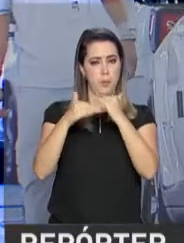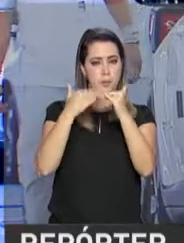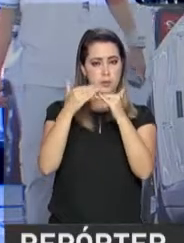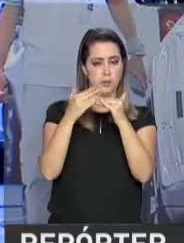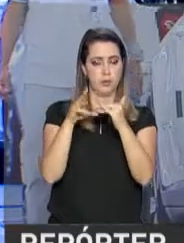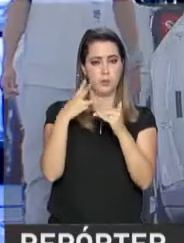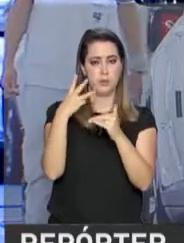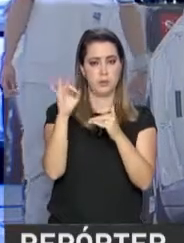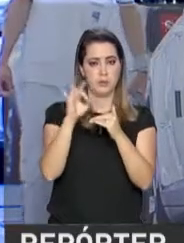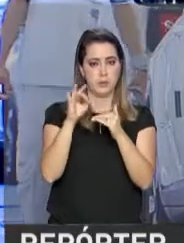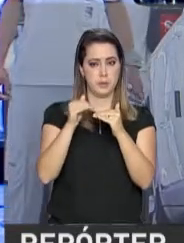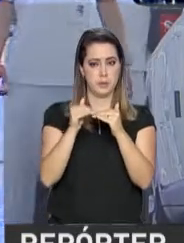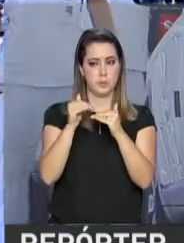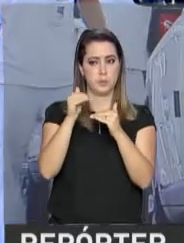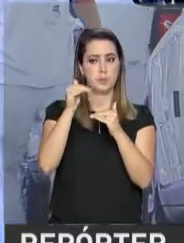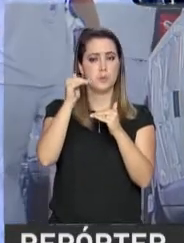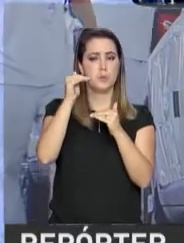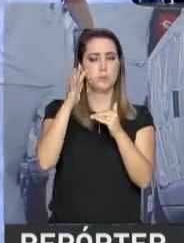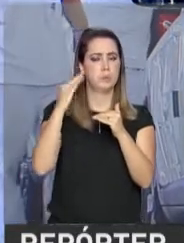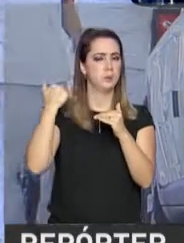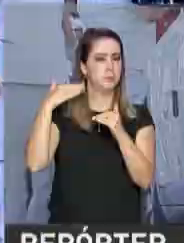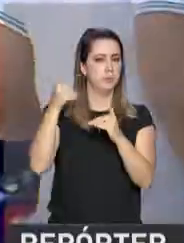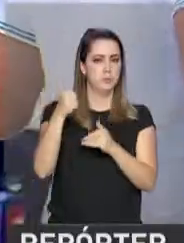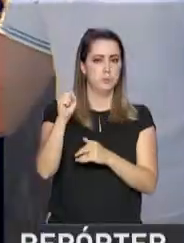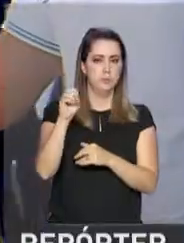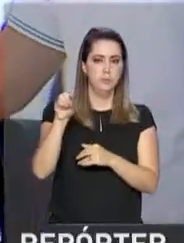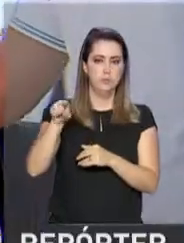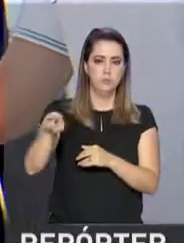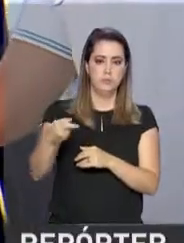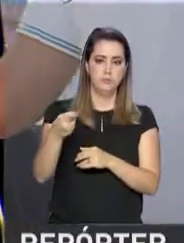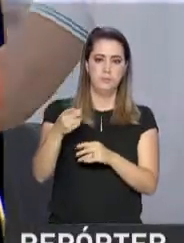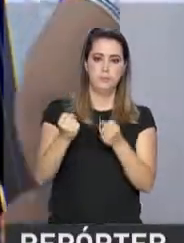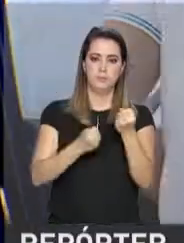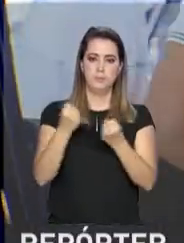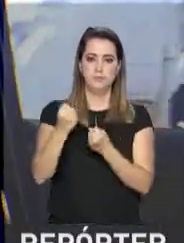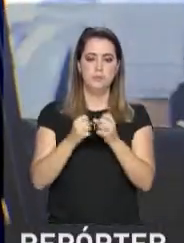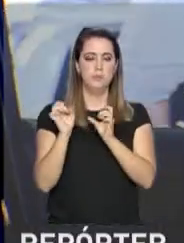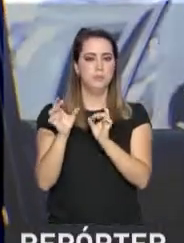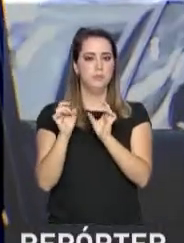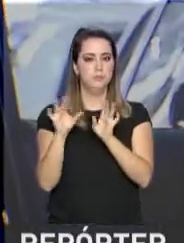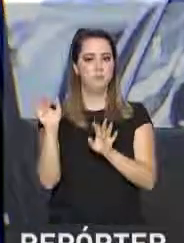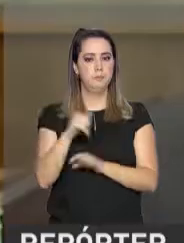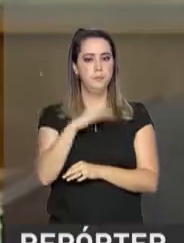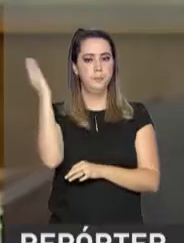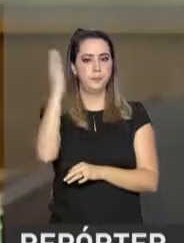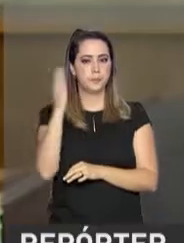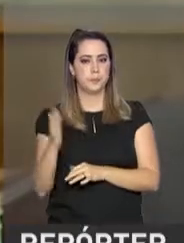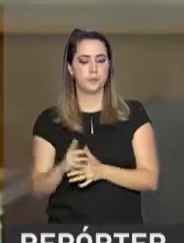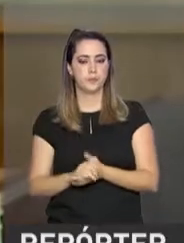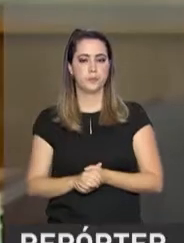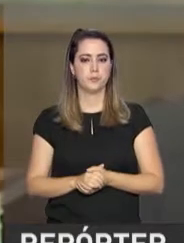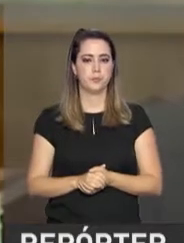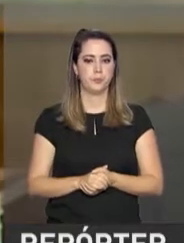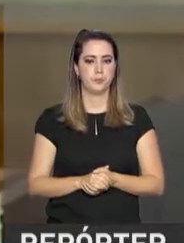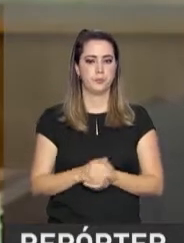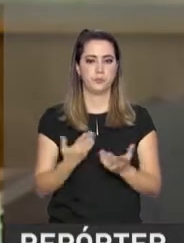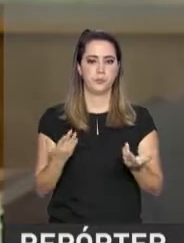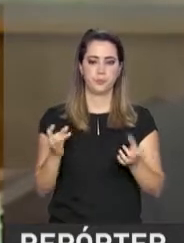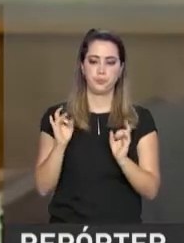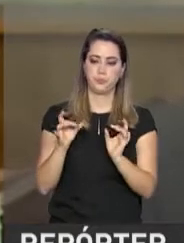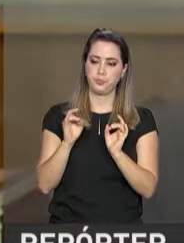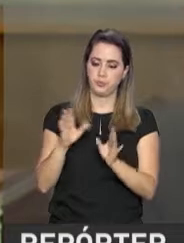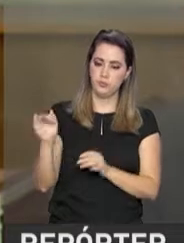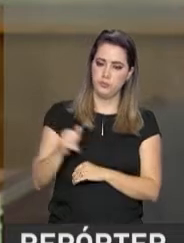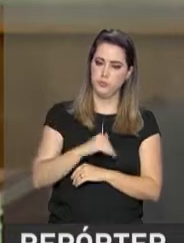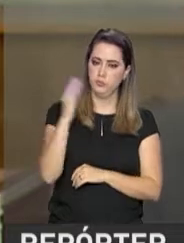a 3%, com mais de 180 mil veículos vendidos para o exterior. As exportações